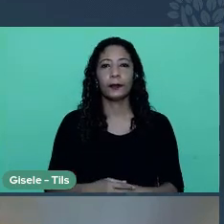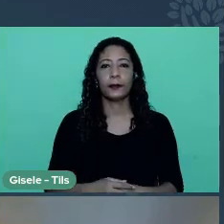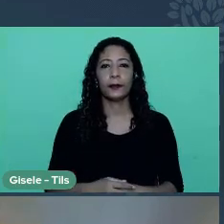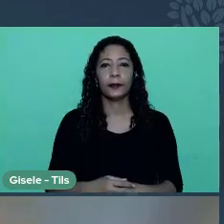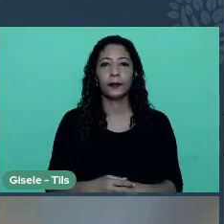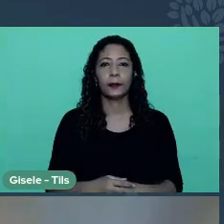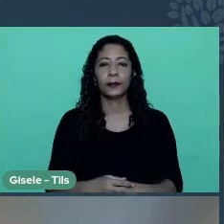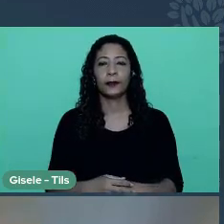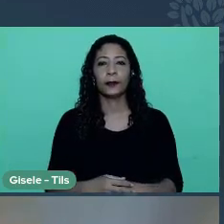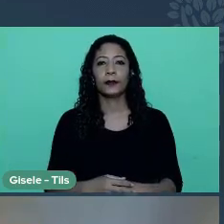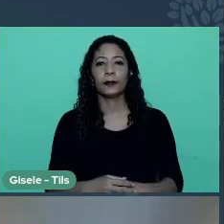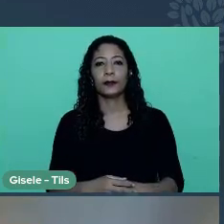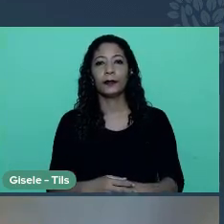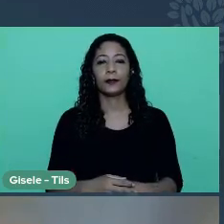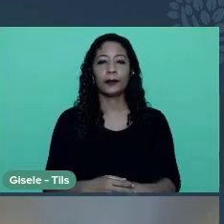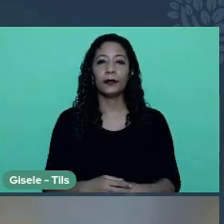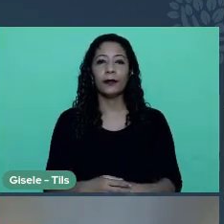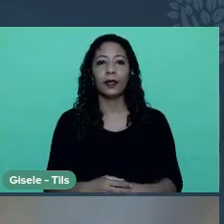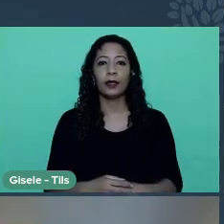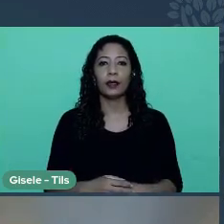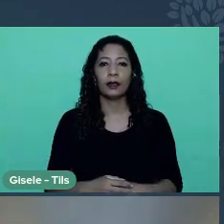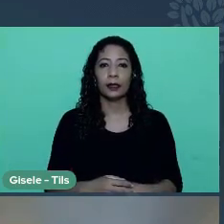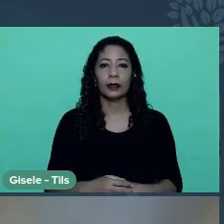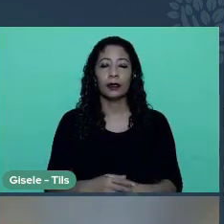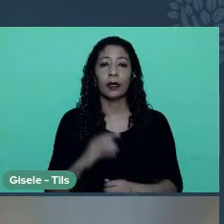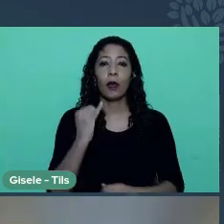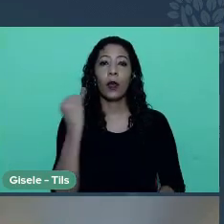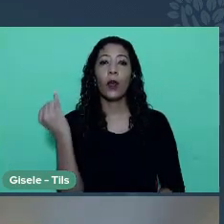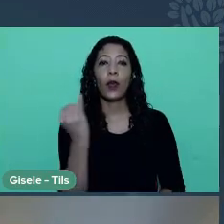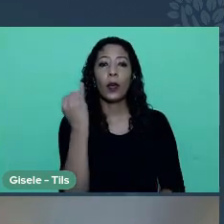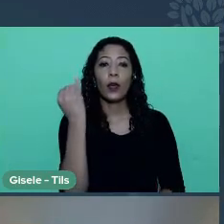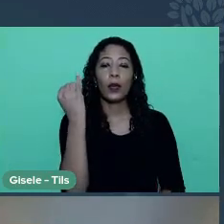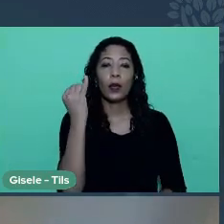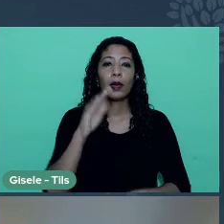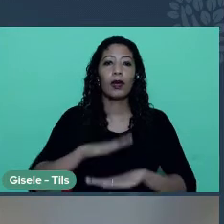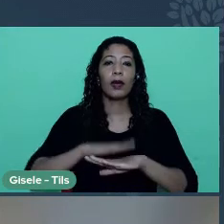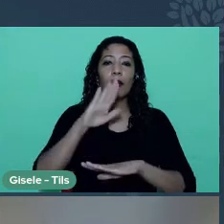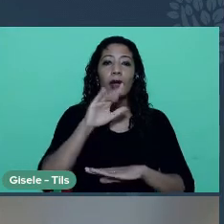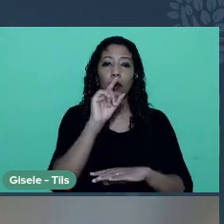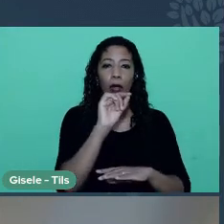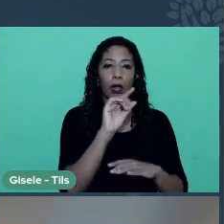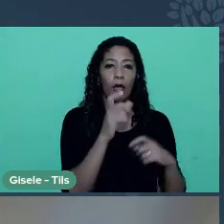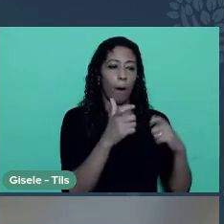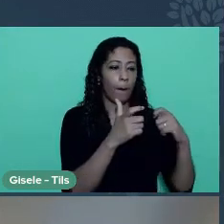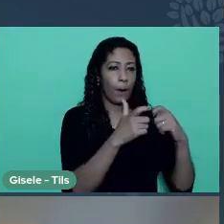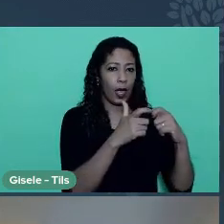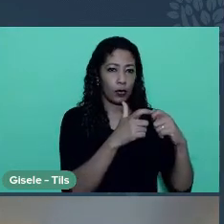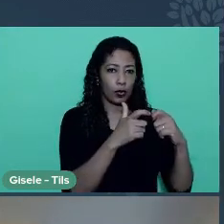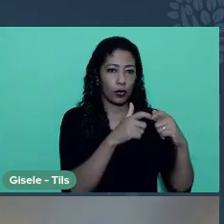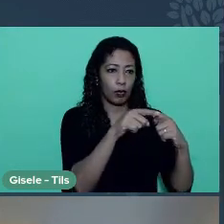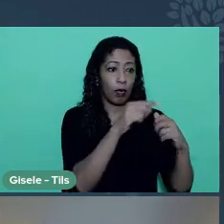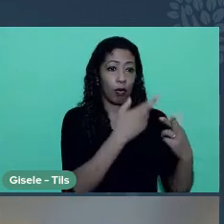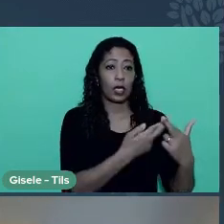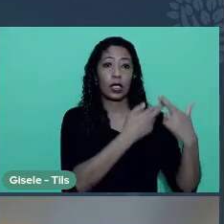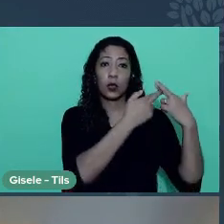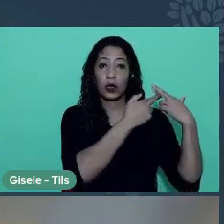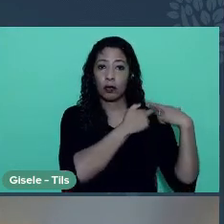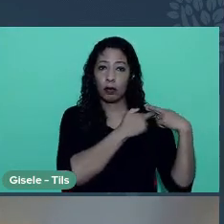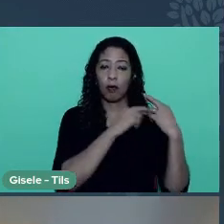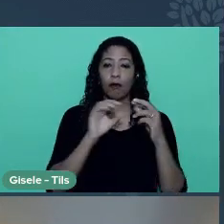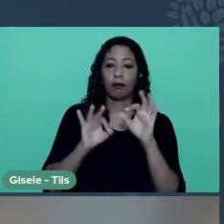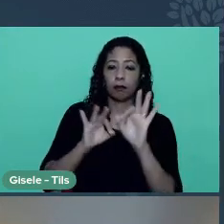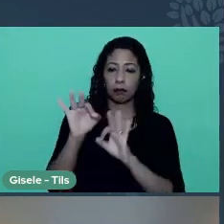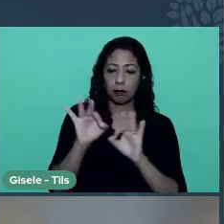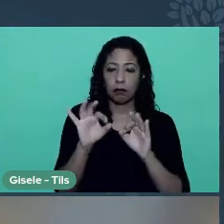Então, o que é mais importante é a gente tem aqui o médico, que é a pessoa que coordena toda essa equipe, né? Então, a gente vê aqui a pessoa